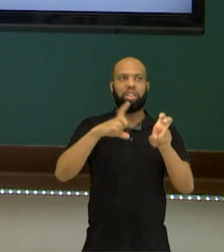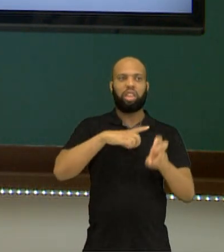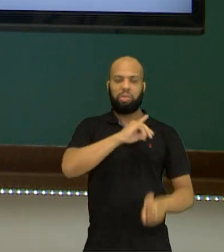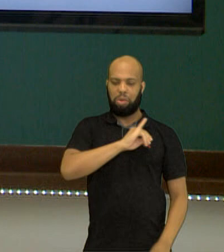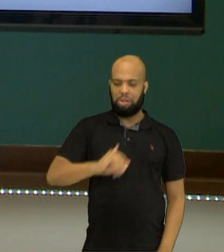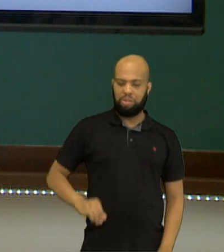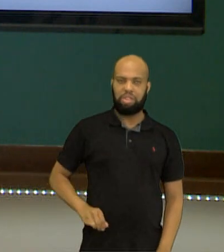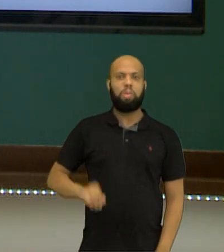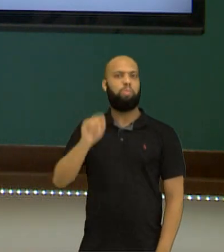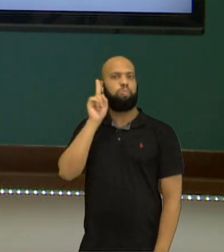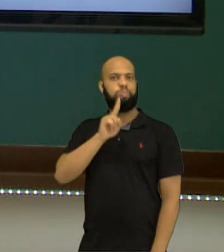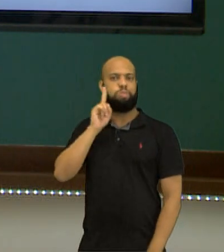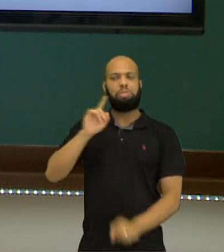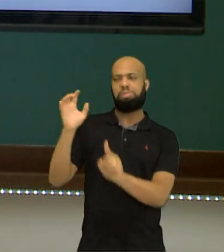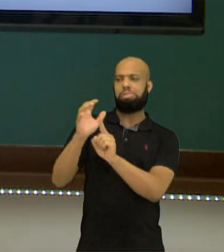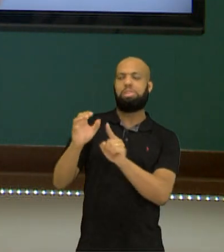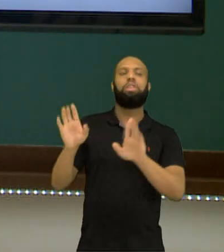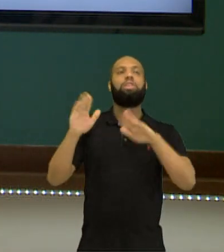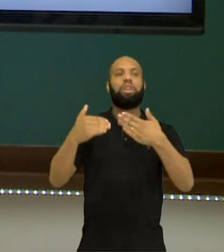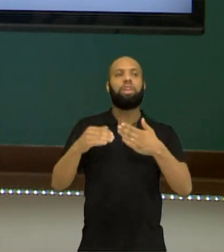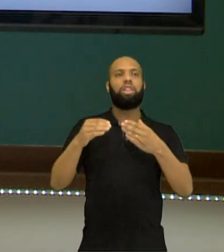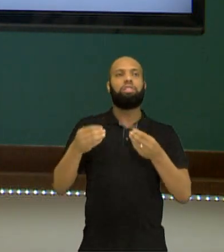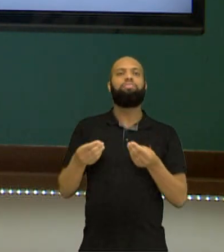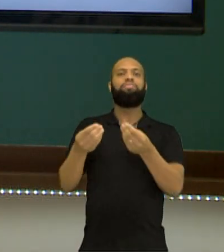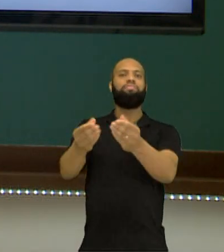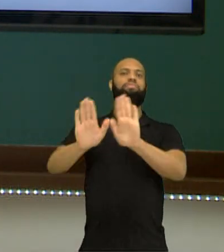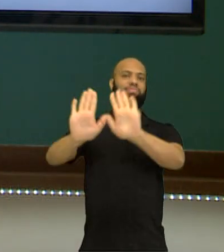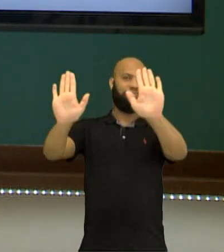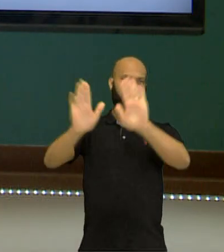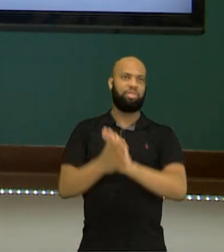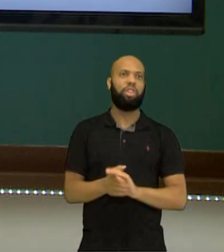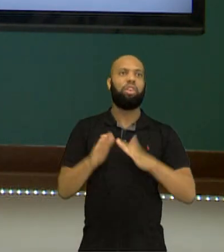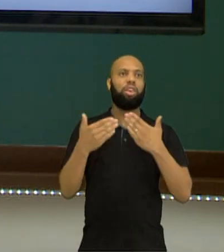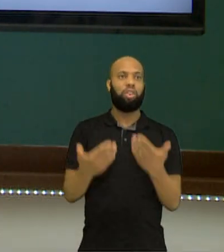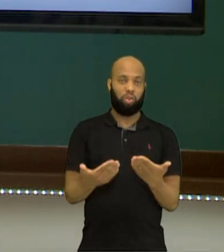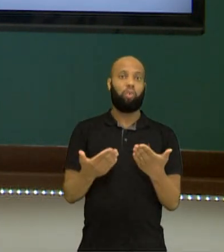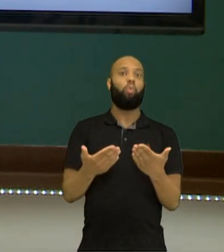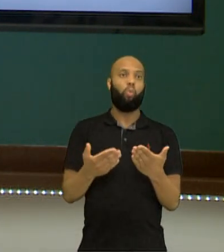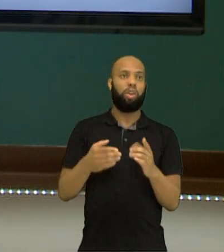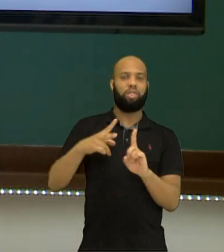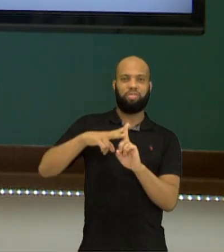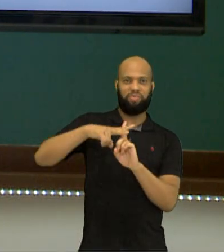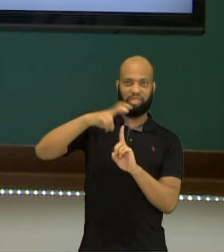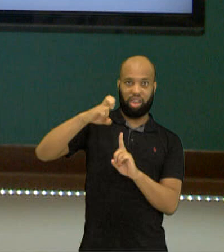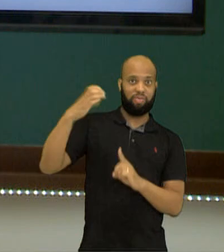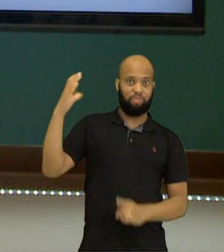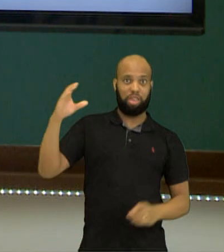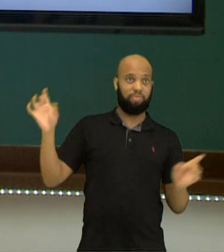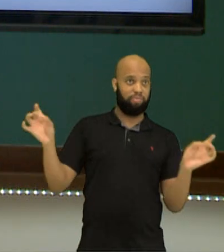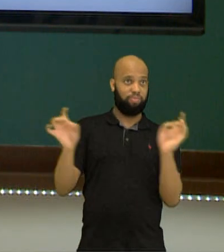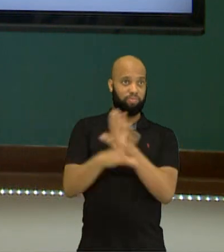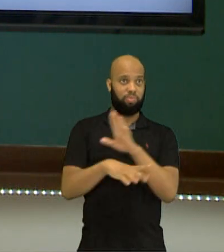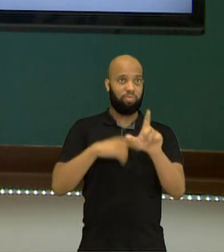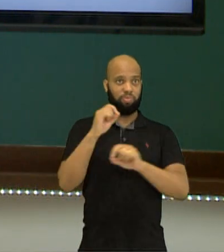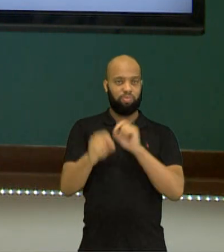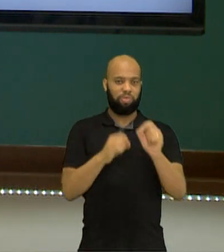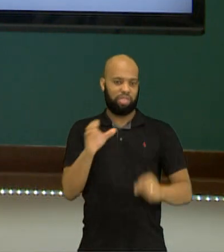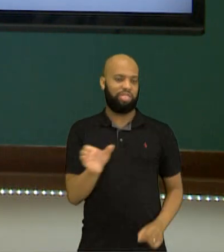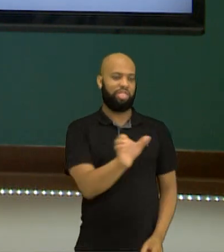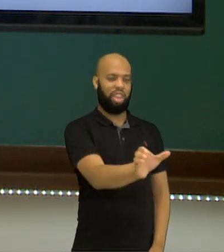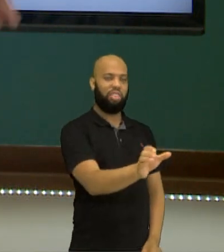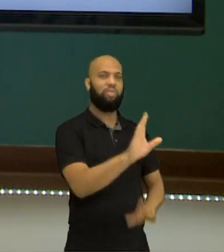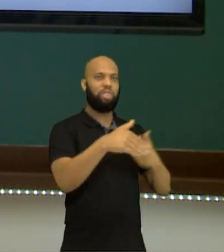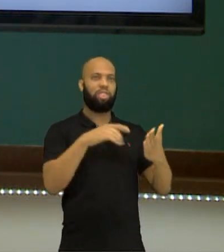imperialismo e intervencionismo norte-americano, e aí ele devolvia, né? Quando essas garrafas eram preenchidas novamente, olha, são retornáveis,